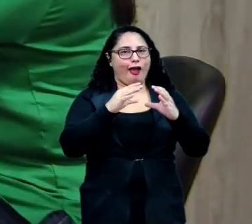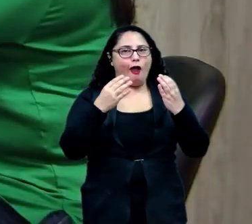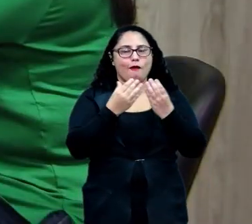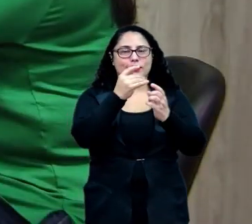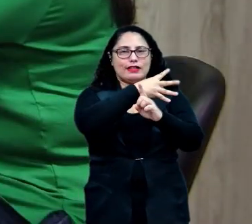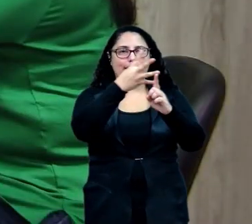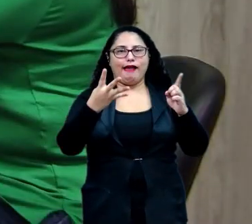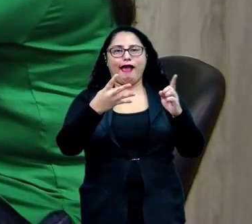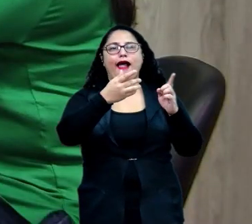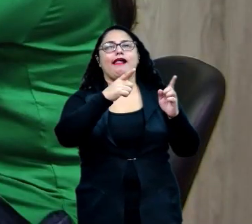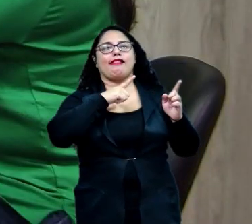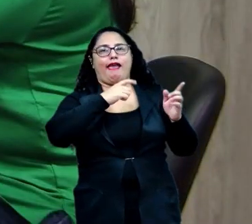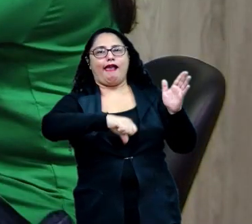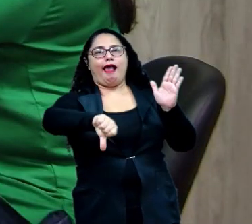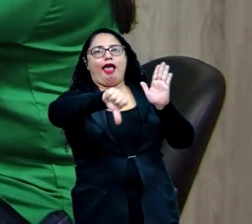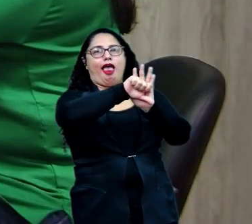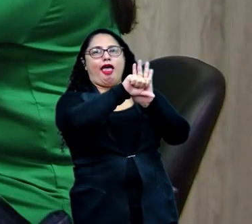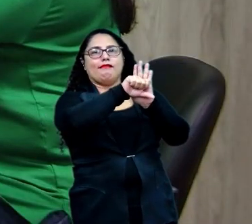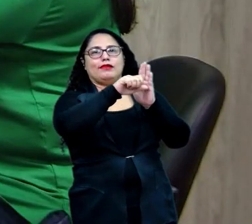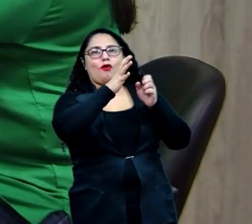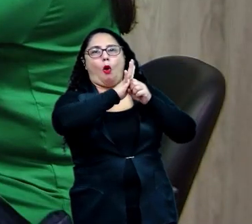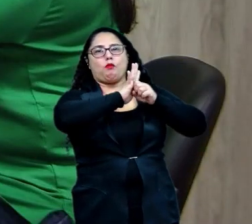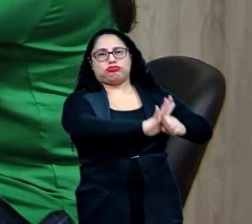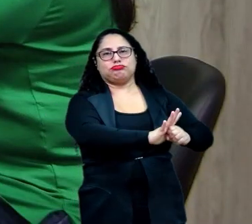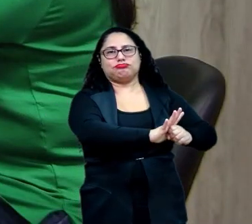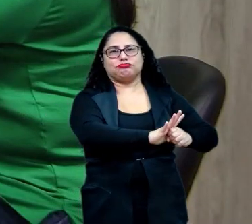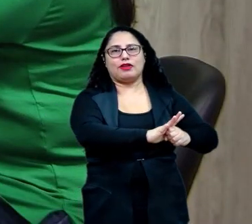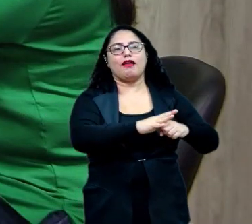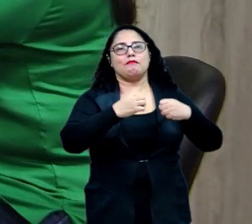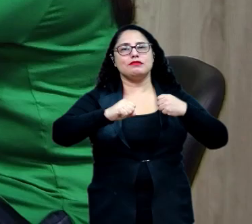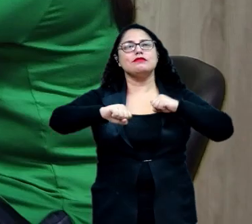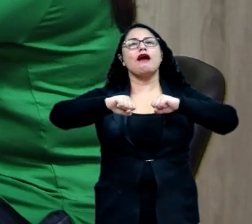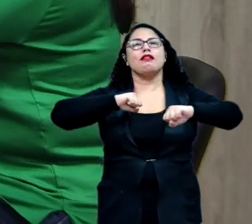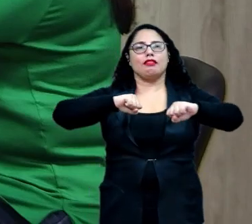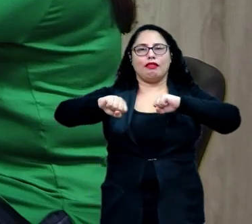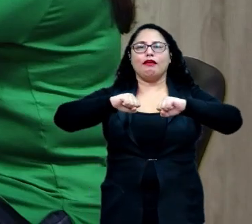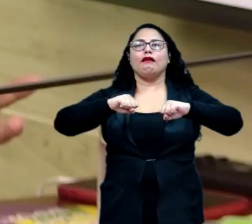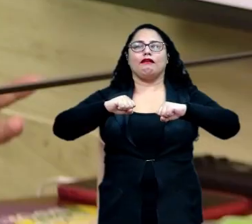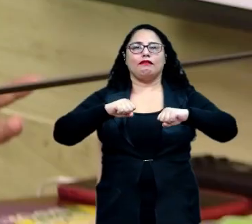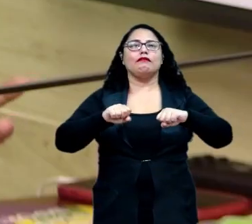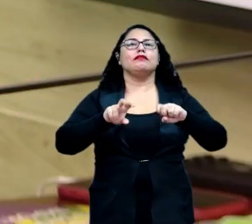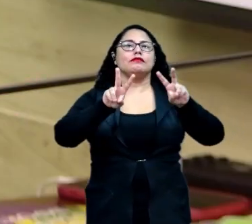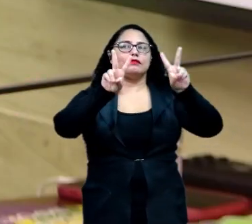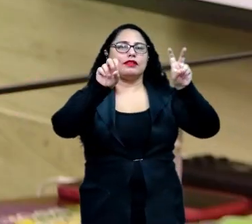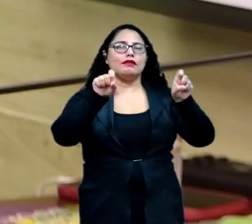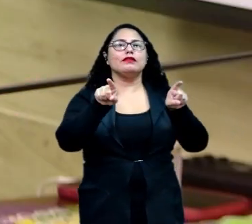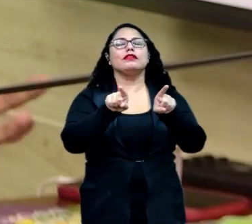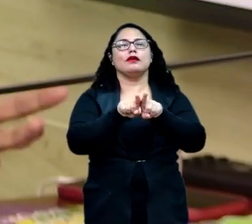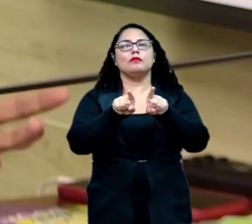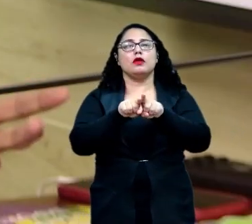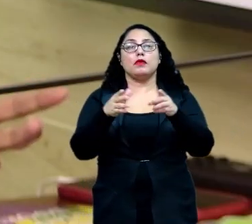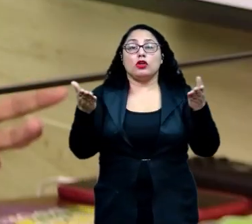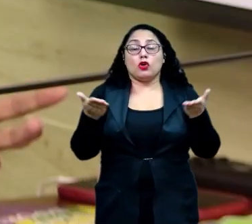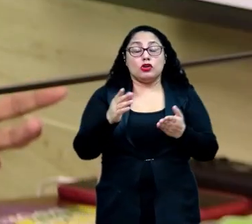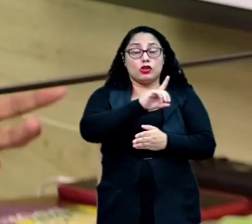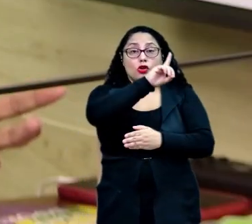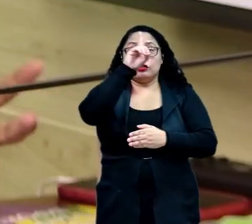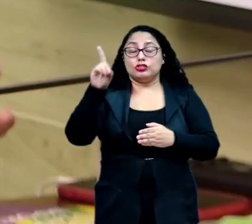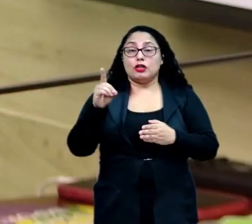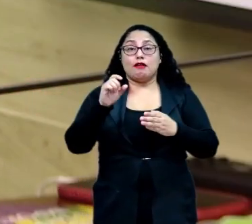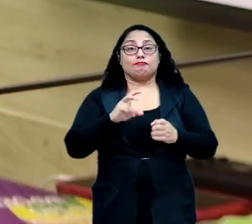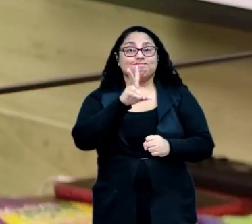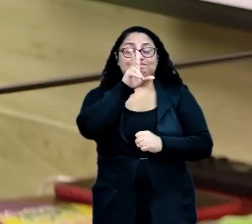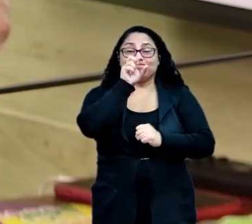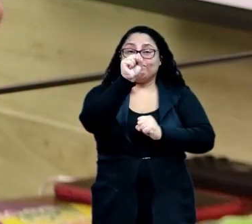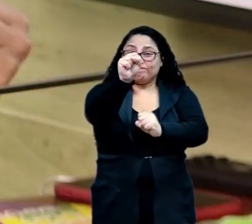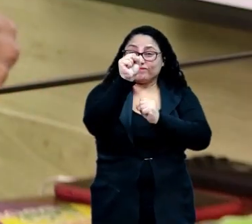LGBT é criminalizada. E a gente precisa debater também sobre isso, né? Mas hoje é um dia super potente, é